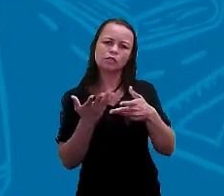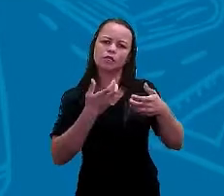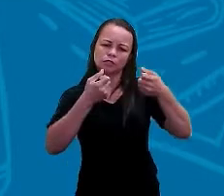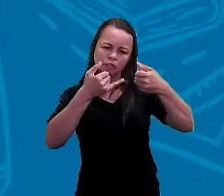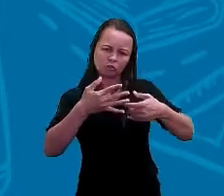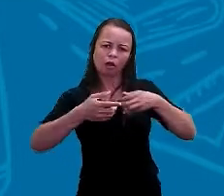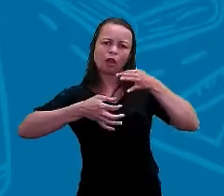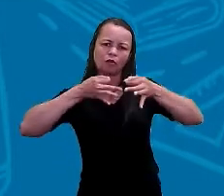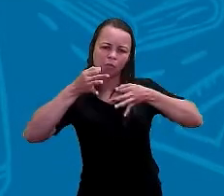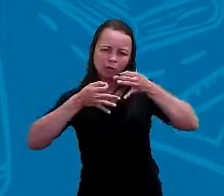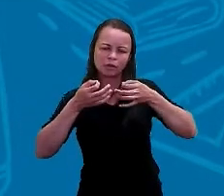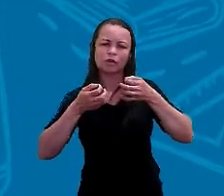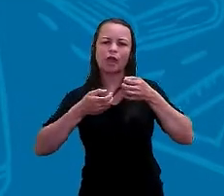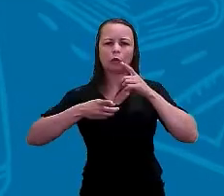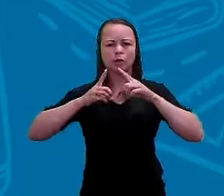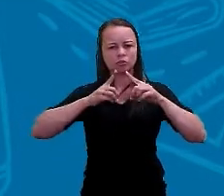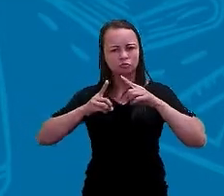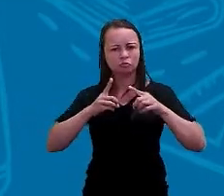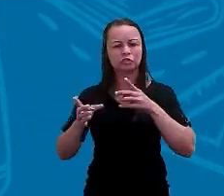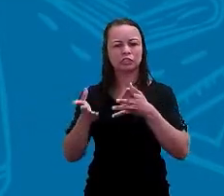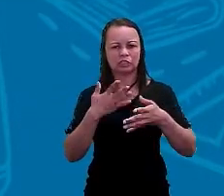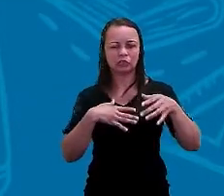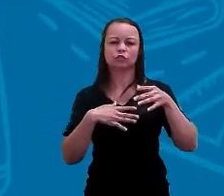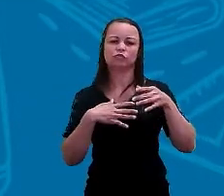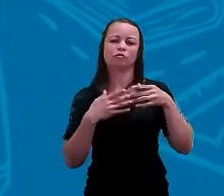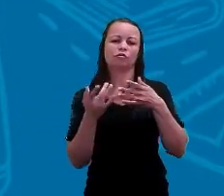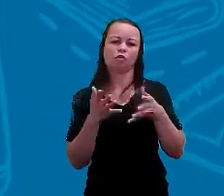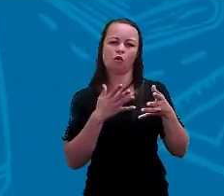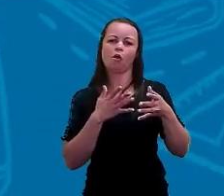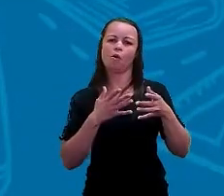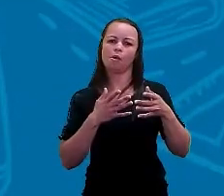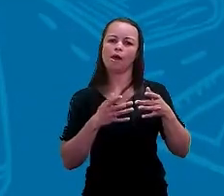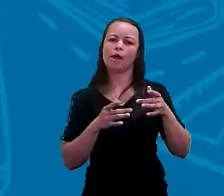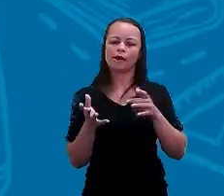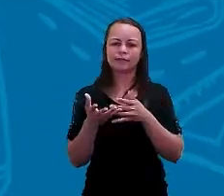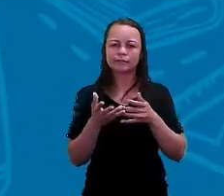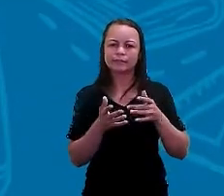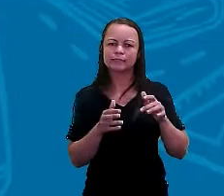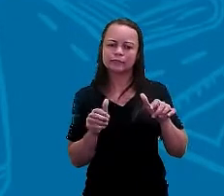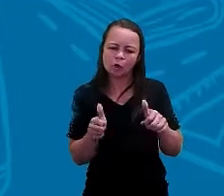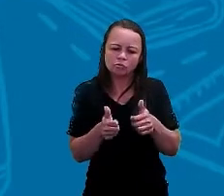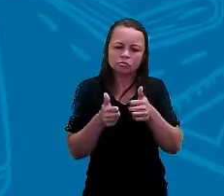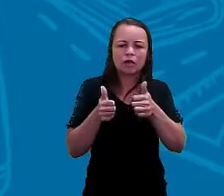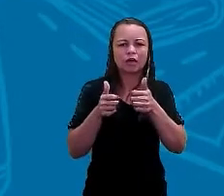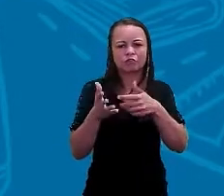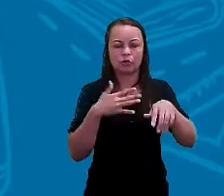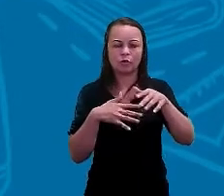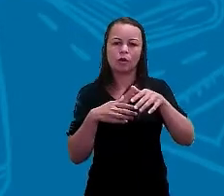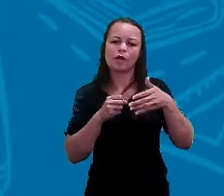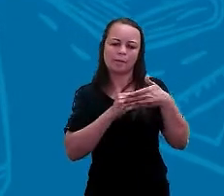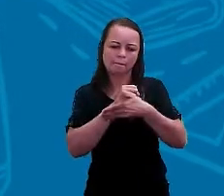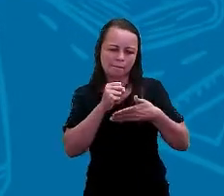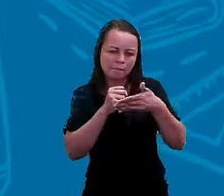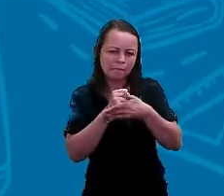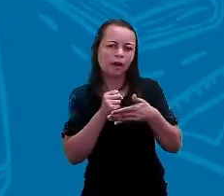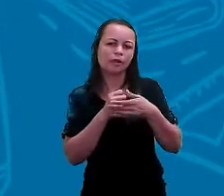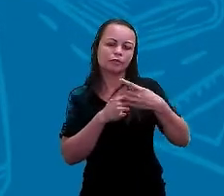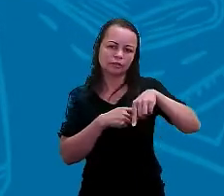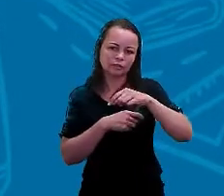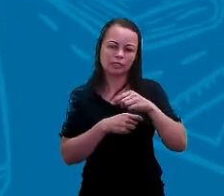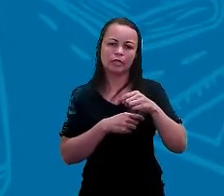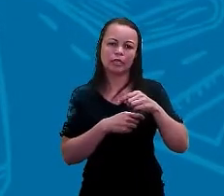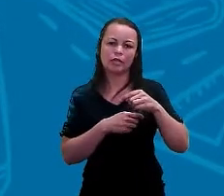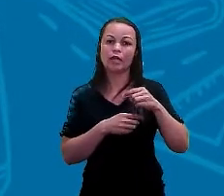deve ser falado. Mas de forma, repito, de forma saudável, balizada, alicerçada em informações